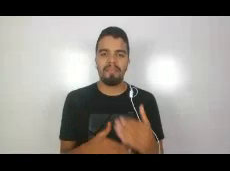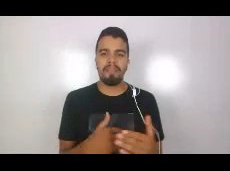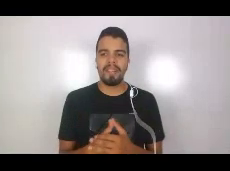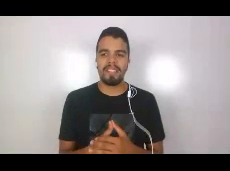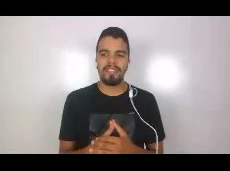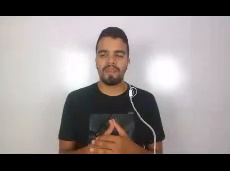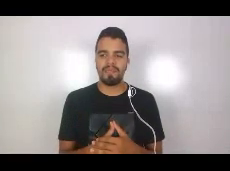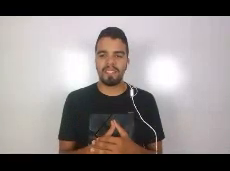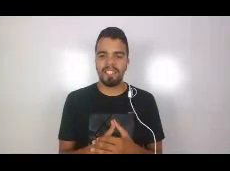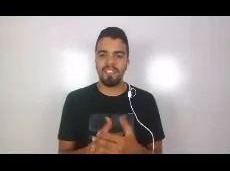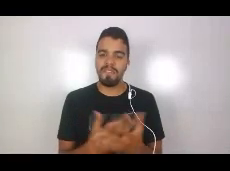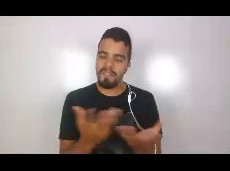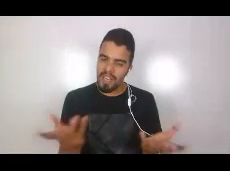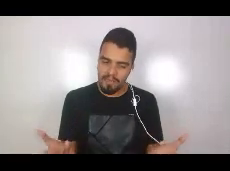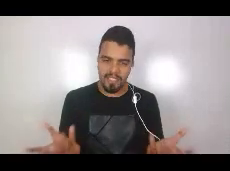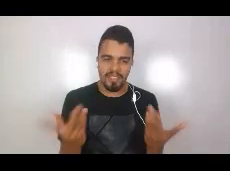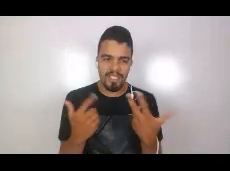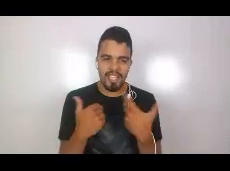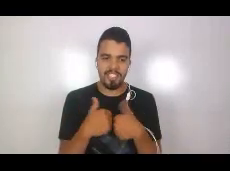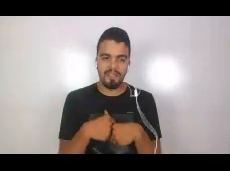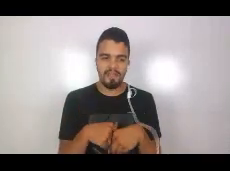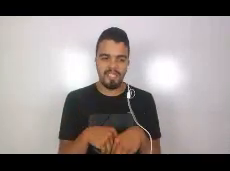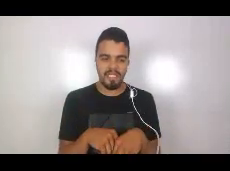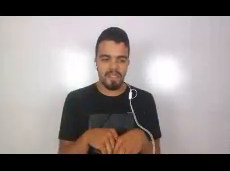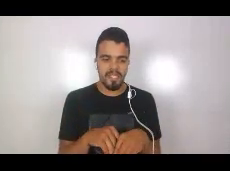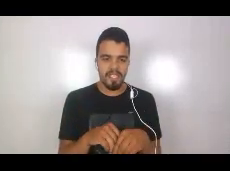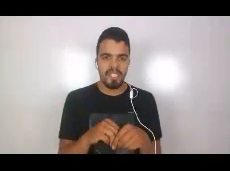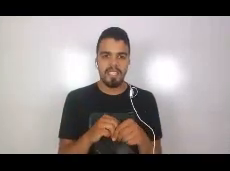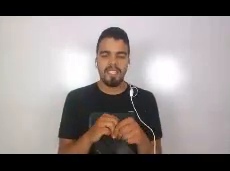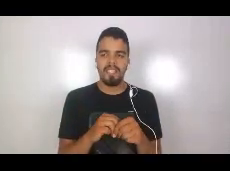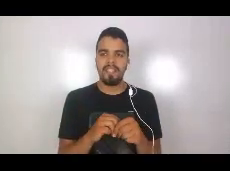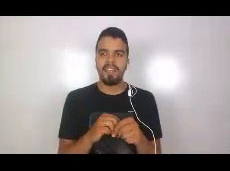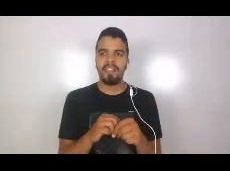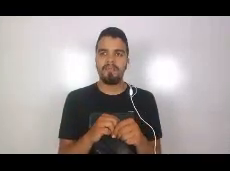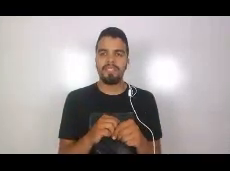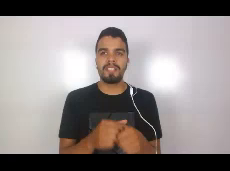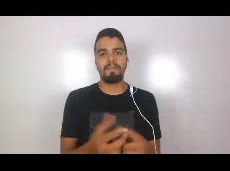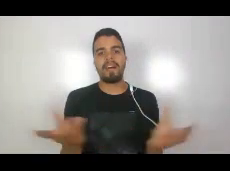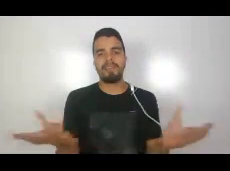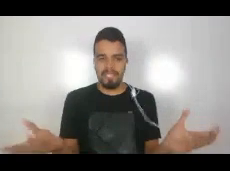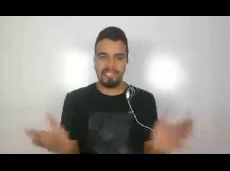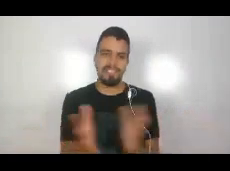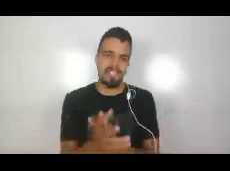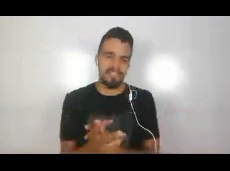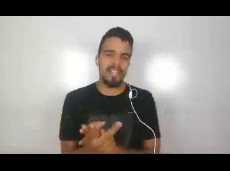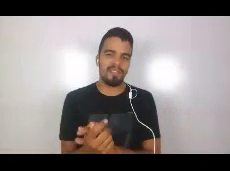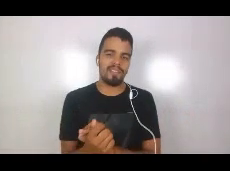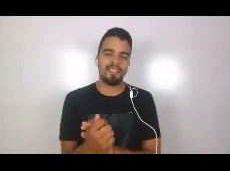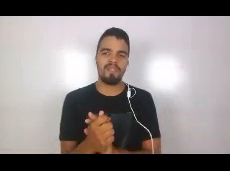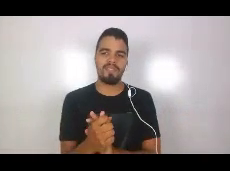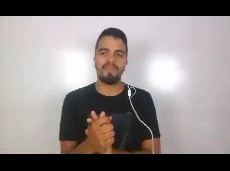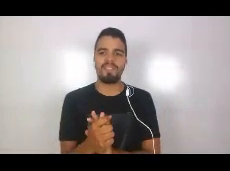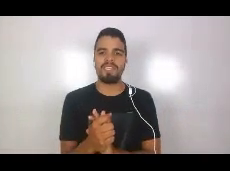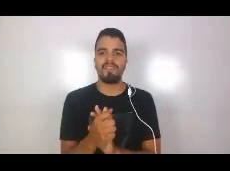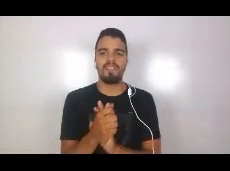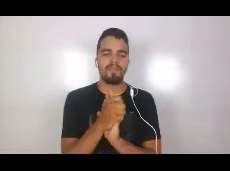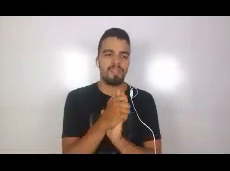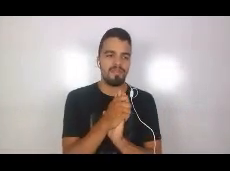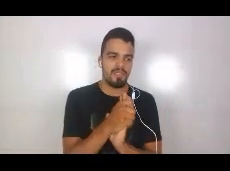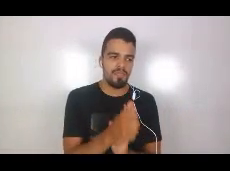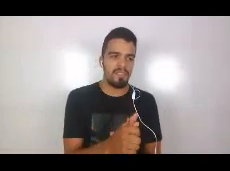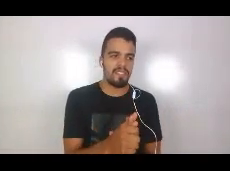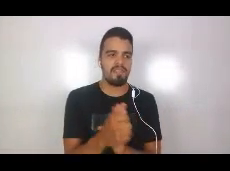precisa caminhar para que nós possamos ser, de fato, uma sociedade inclusiva e termos espaços acessíveis, né, a todas as pessoas,